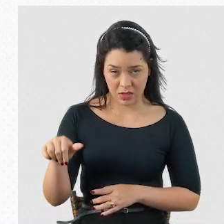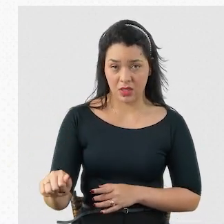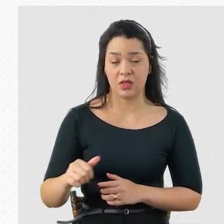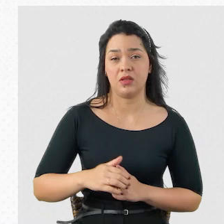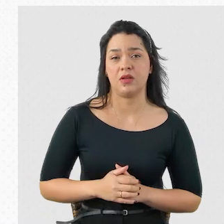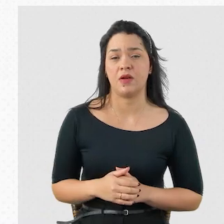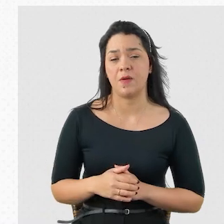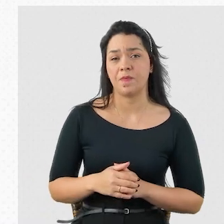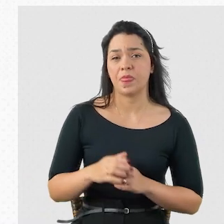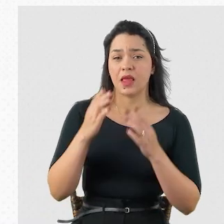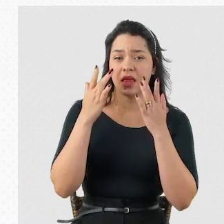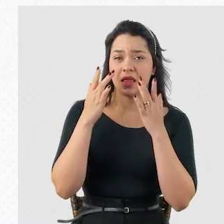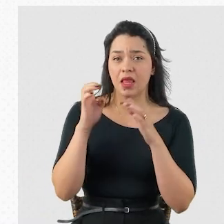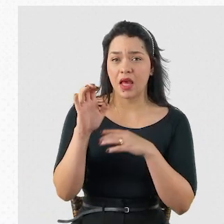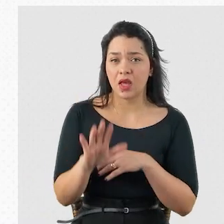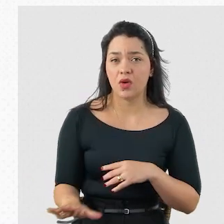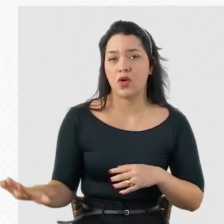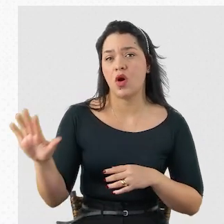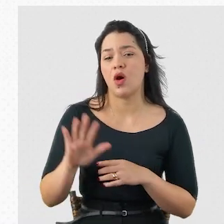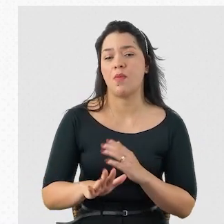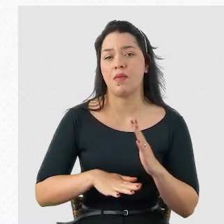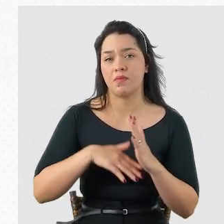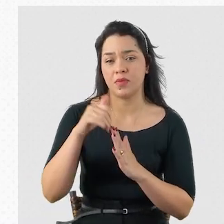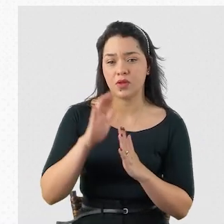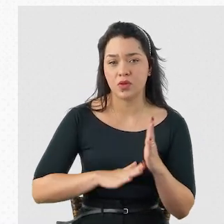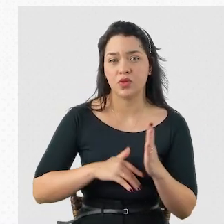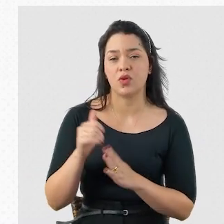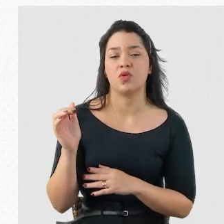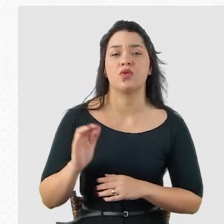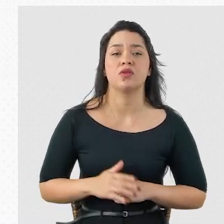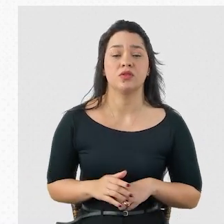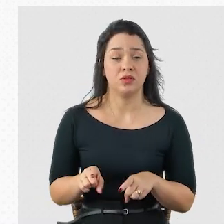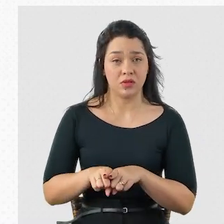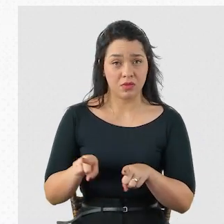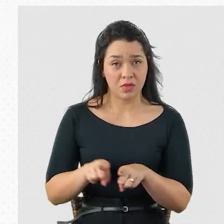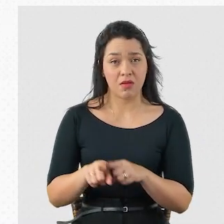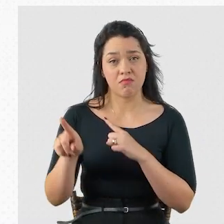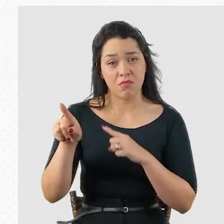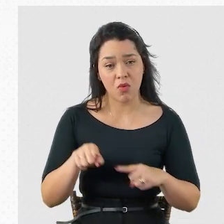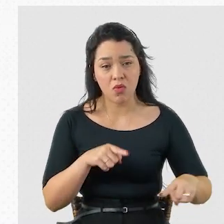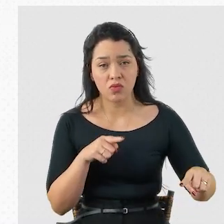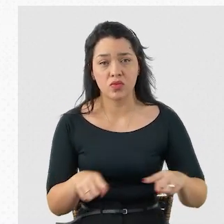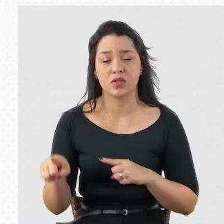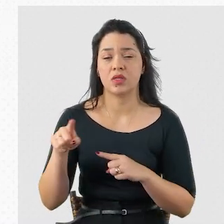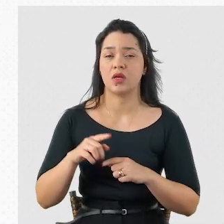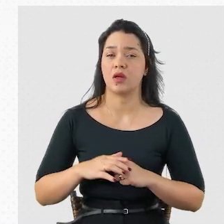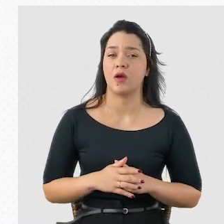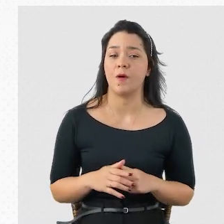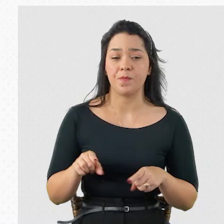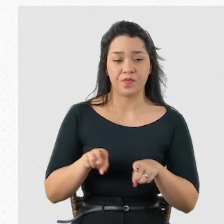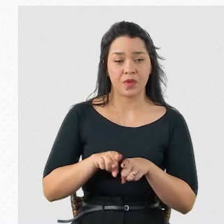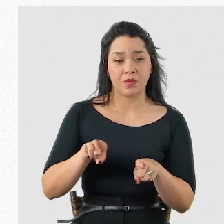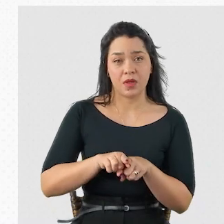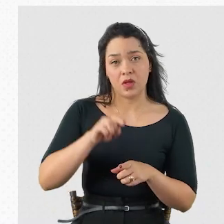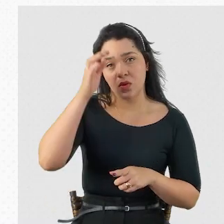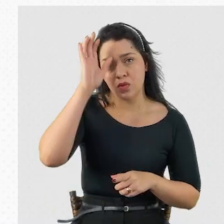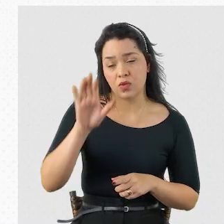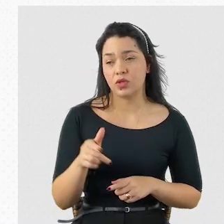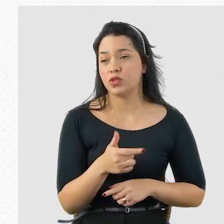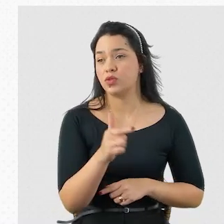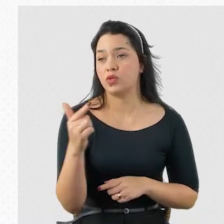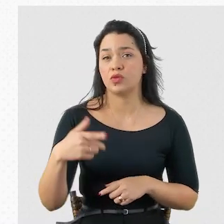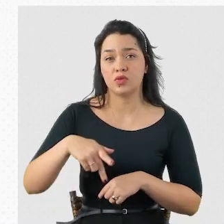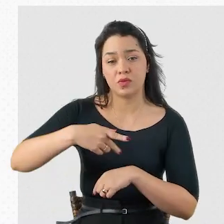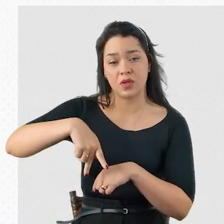da Europa, você estuda pintores da Europa, você consome músicas dos Estados Unidos, né? Você consome cultura de outros países.